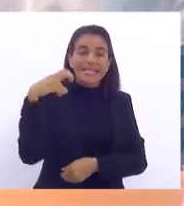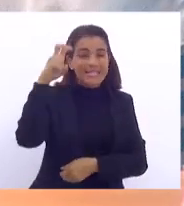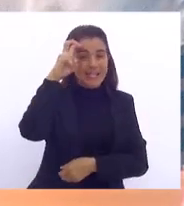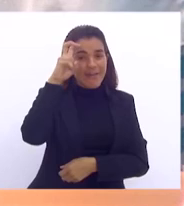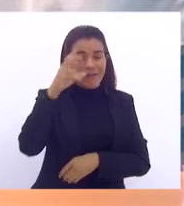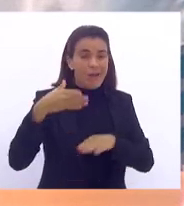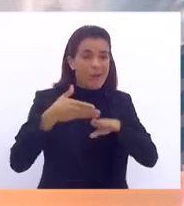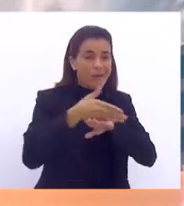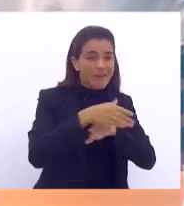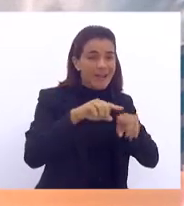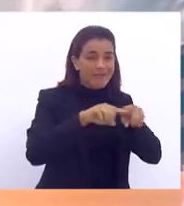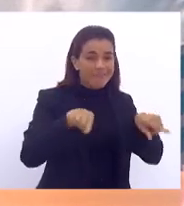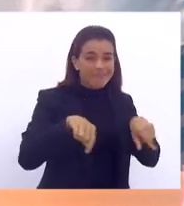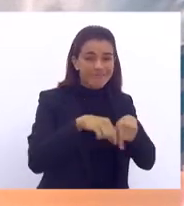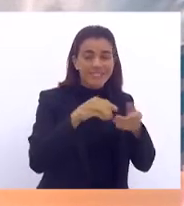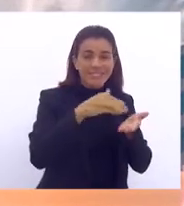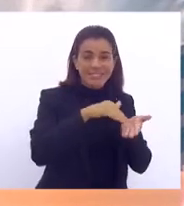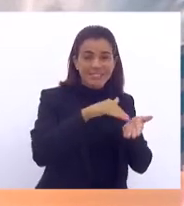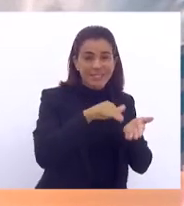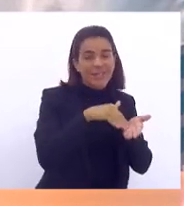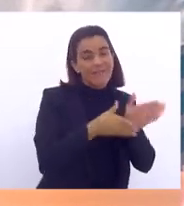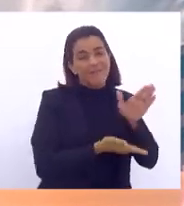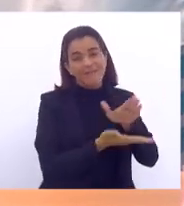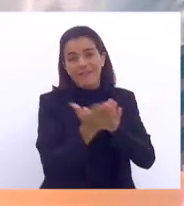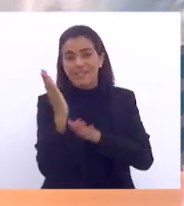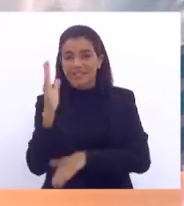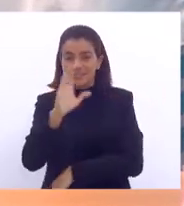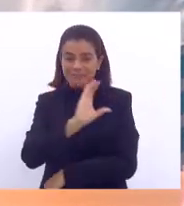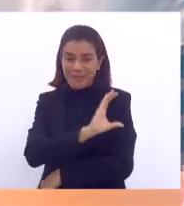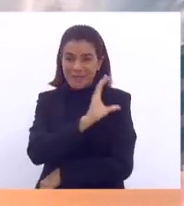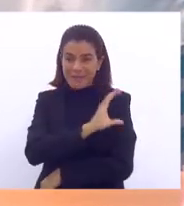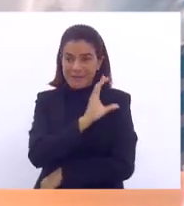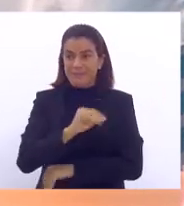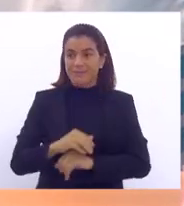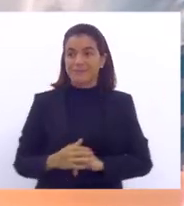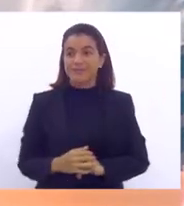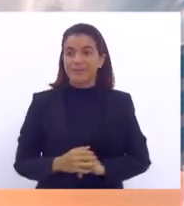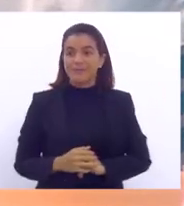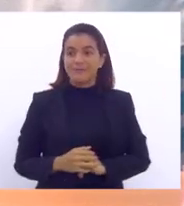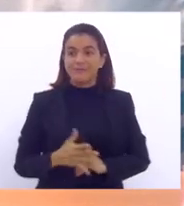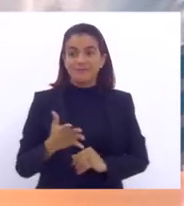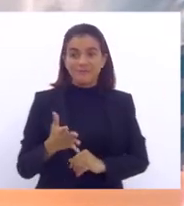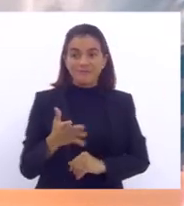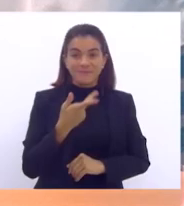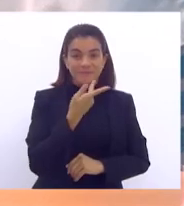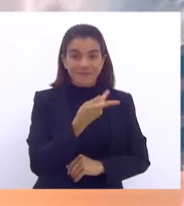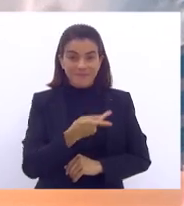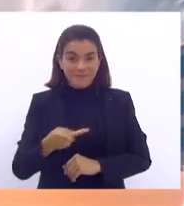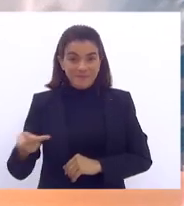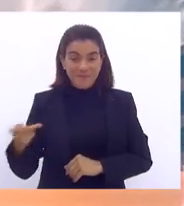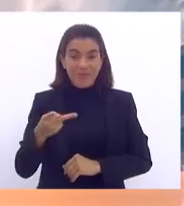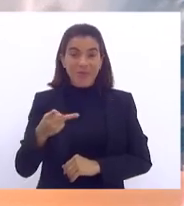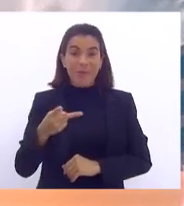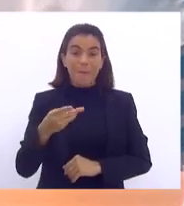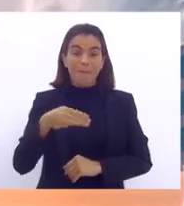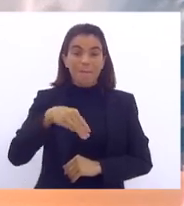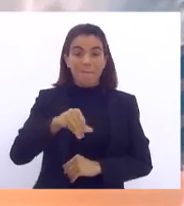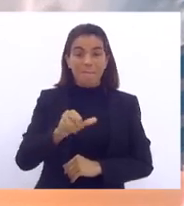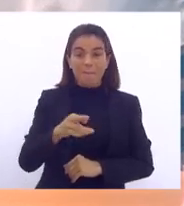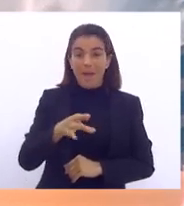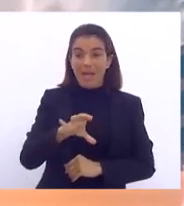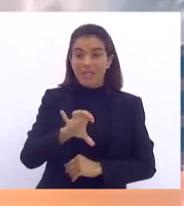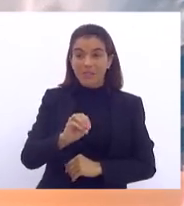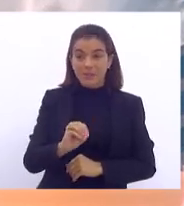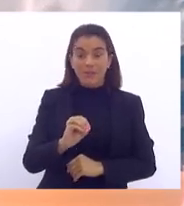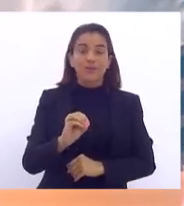no escritório revia as coisas e ia para Campos E aí eu recebo a visita corrida de Márcio Pacheco de que o presidente